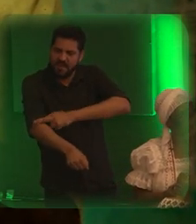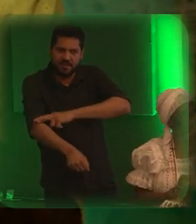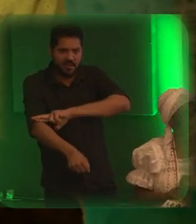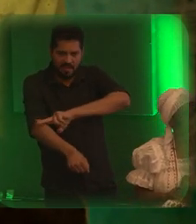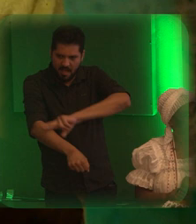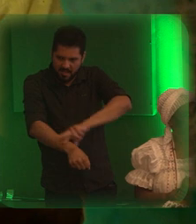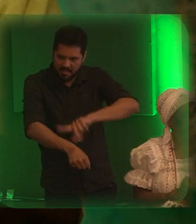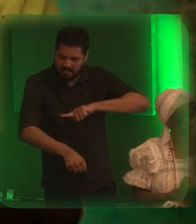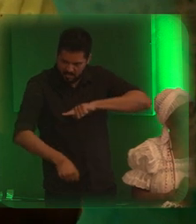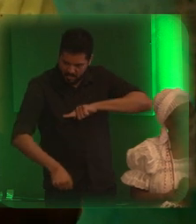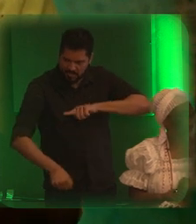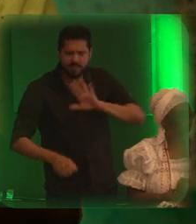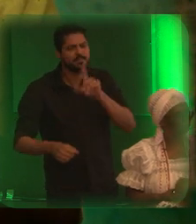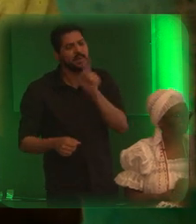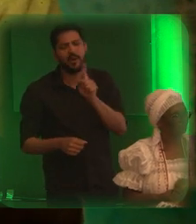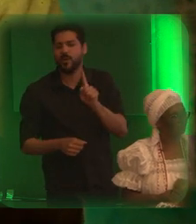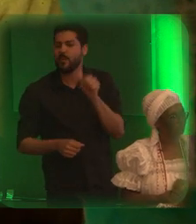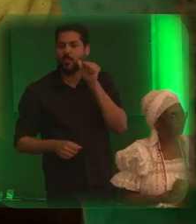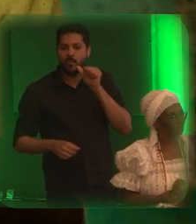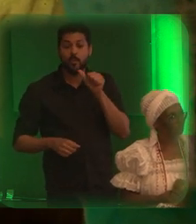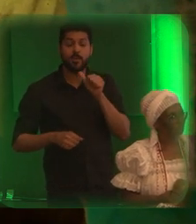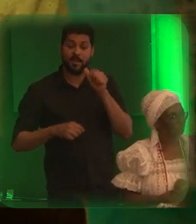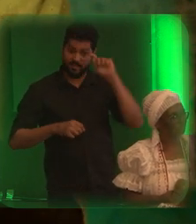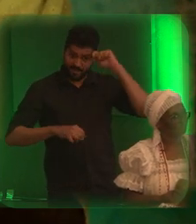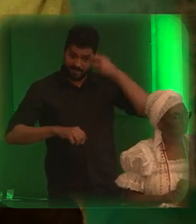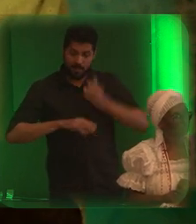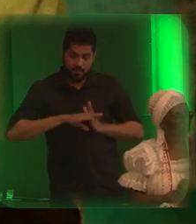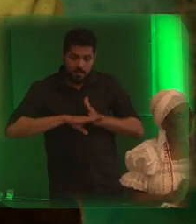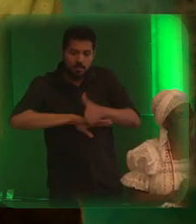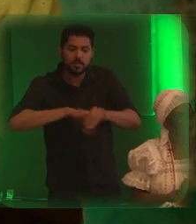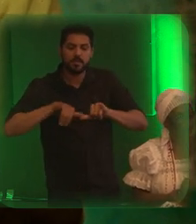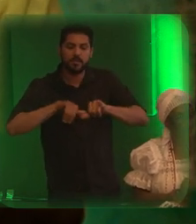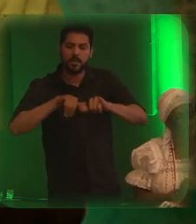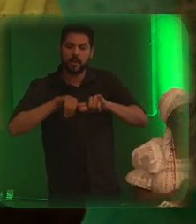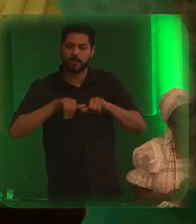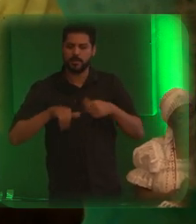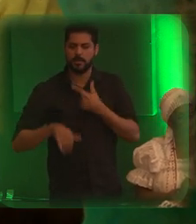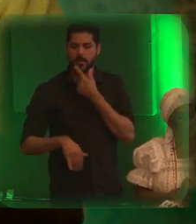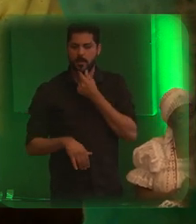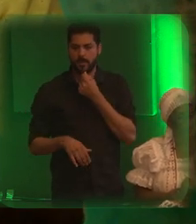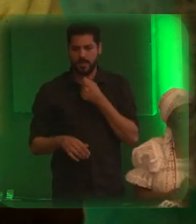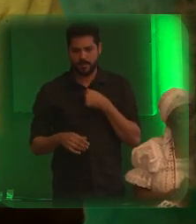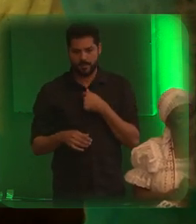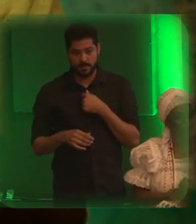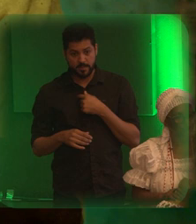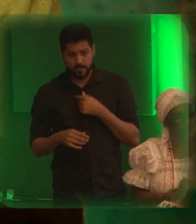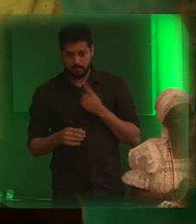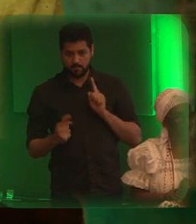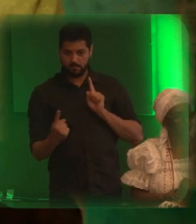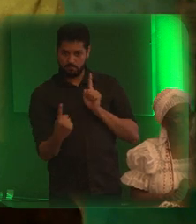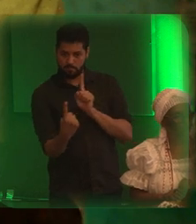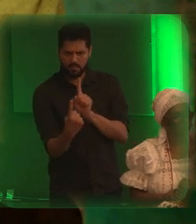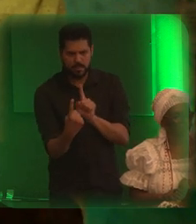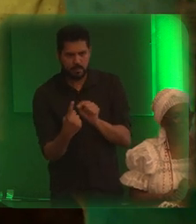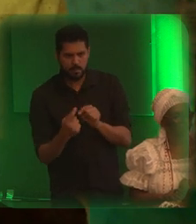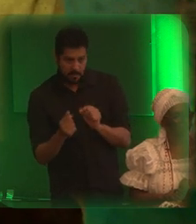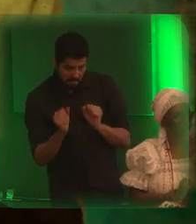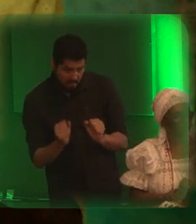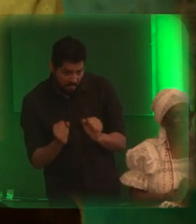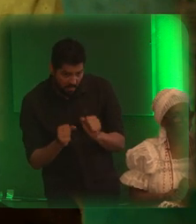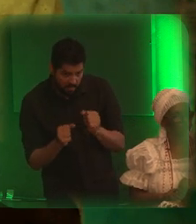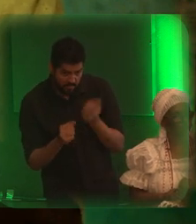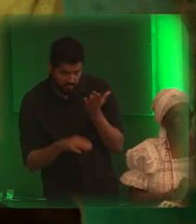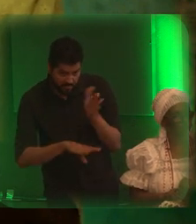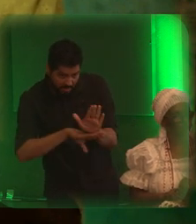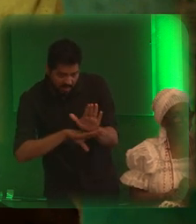negra, que quando chega no supermercado, o vendedor sai atrás perguntando o que eu posso atender, mas aquilo é racismo. Mas quando o